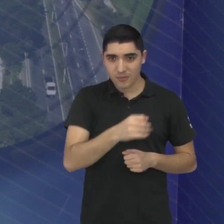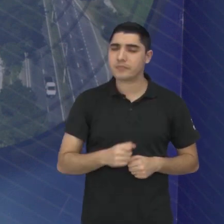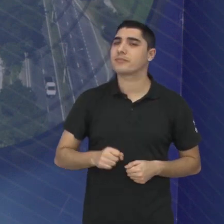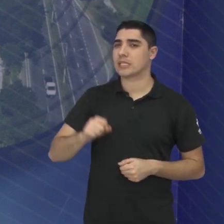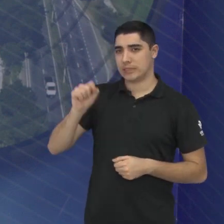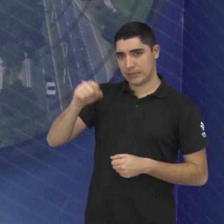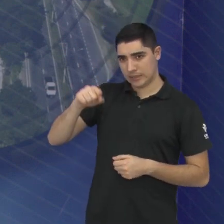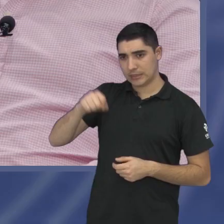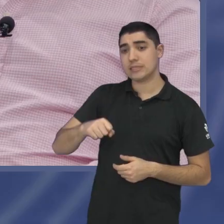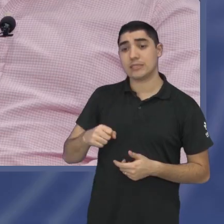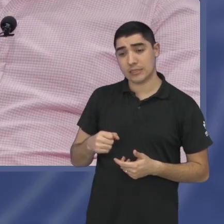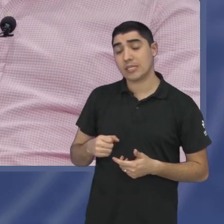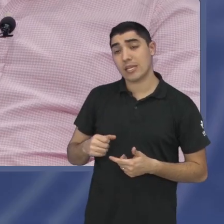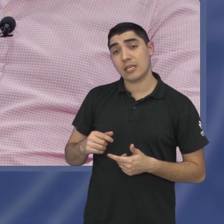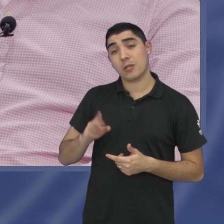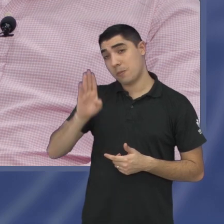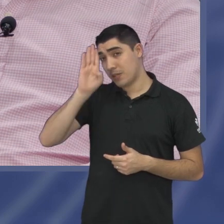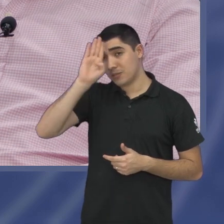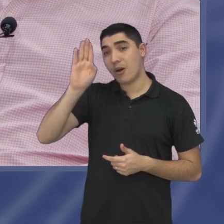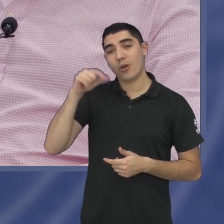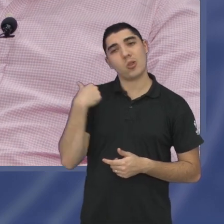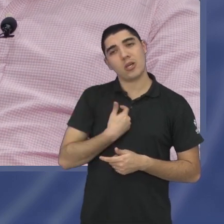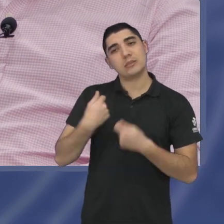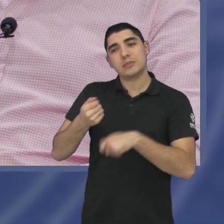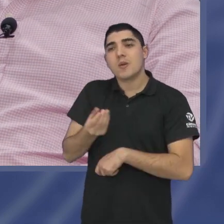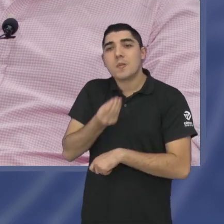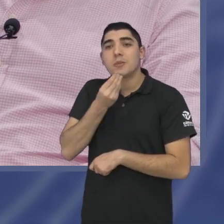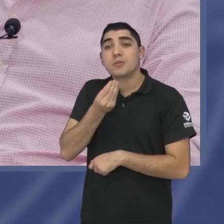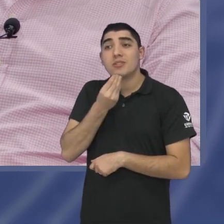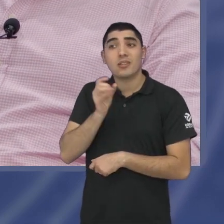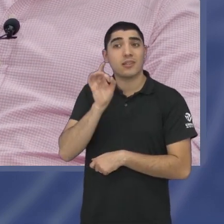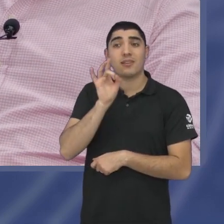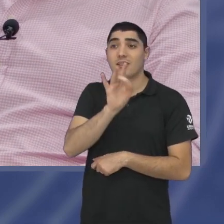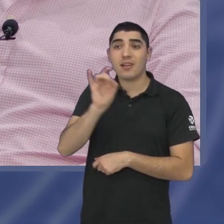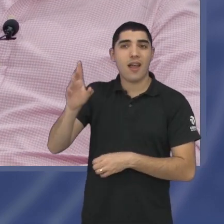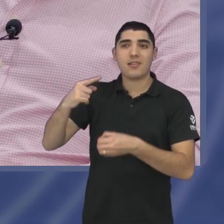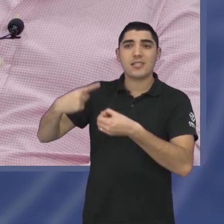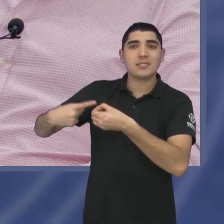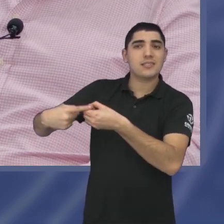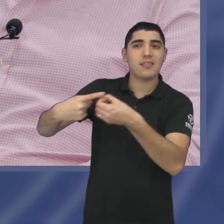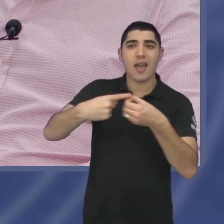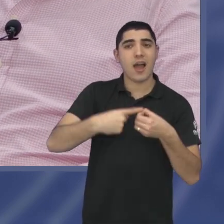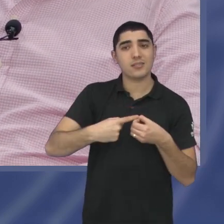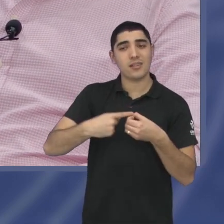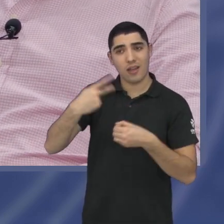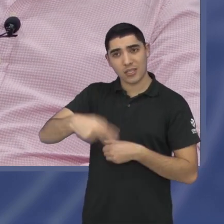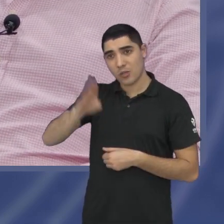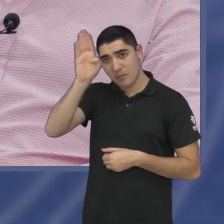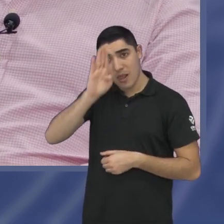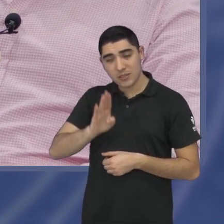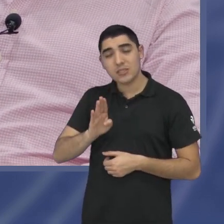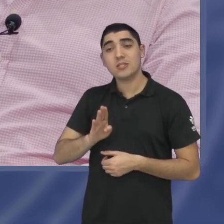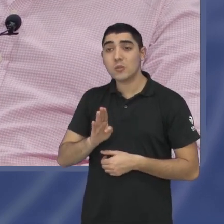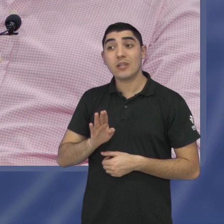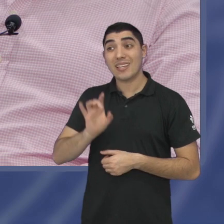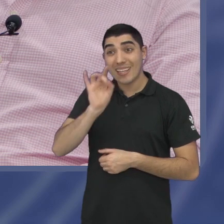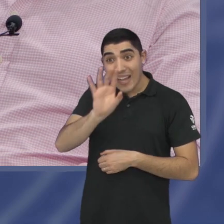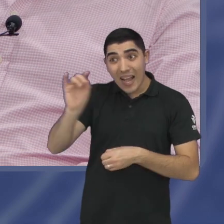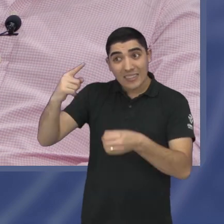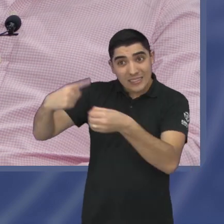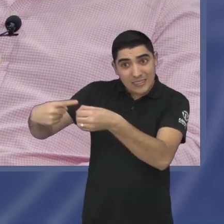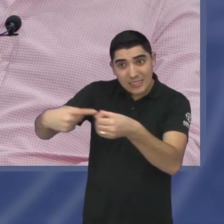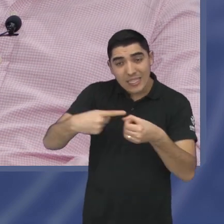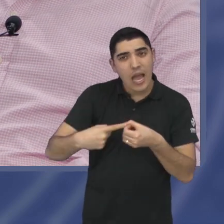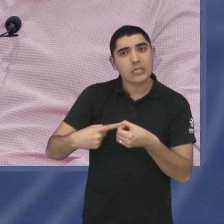professor? Sim, idealmente a gente deveria ter uma oportunidade como essa em cada uma das cidades do país, e cada uma